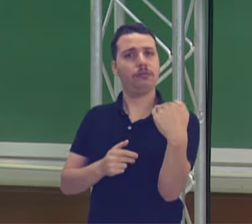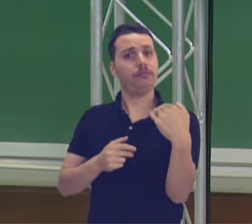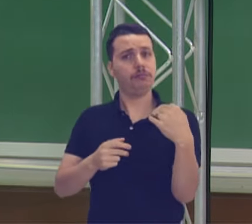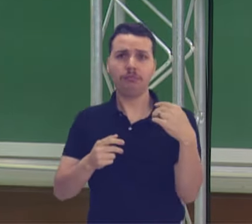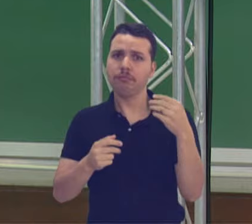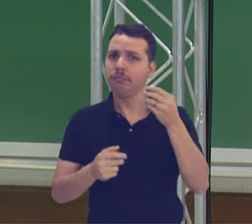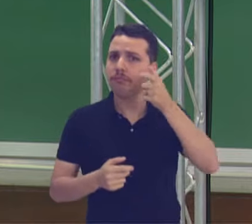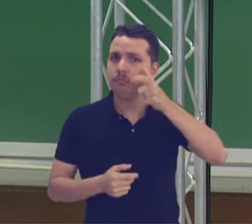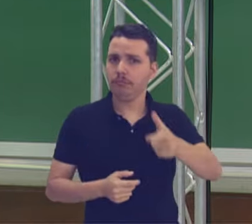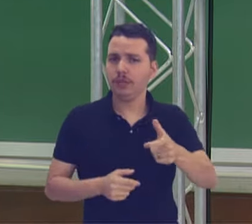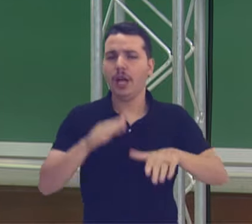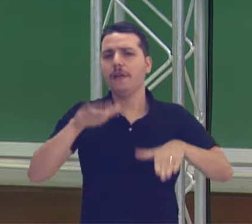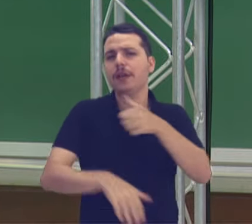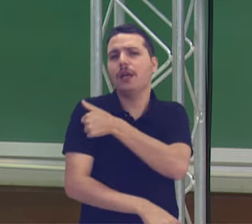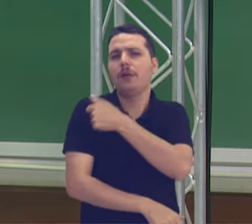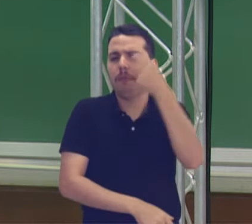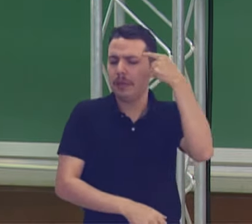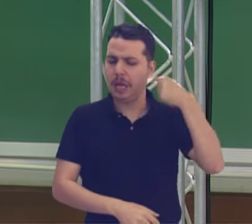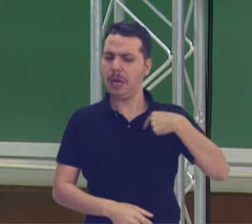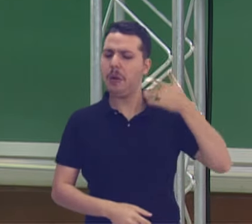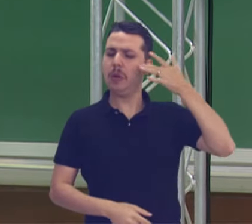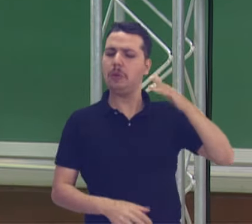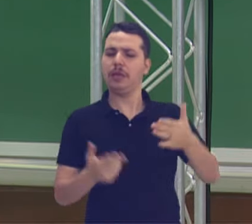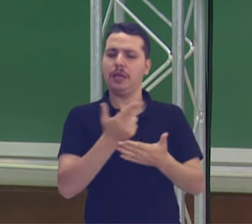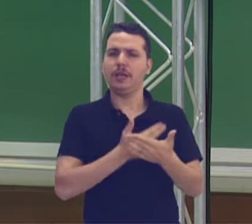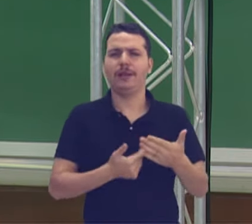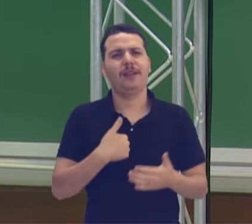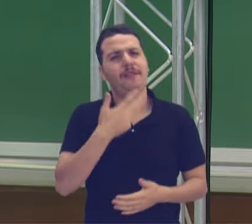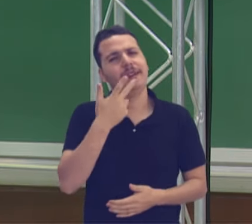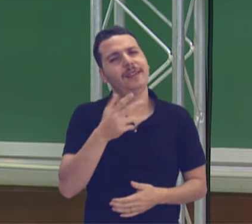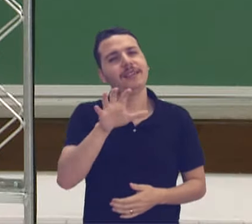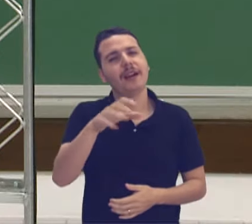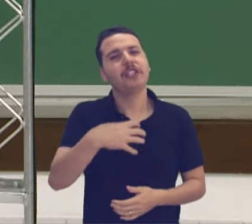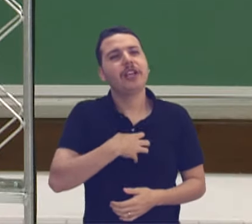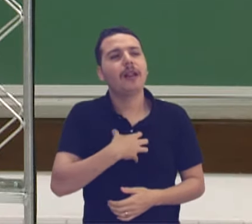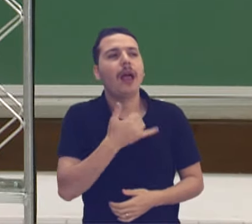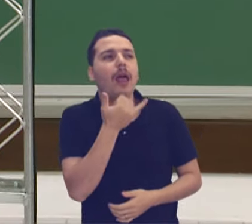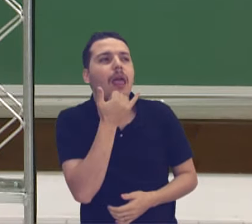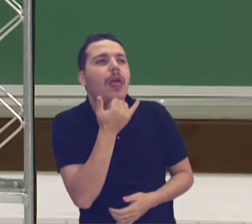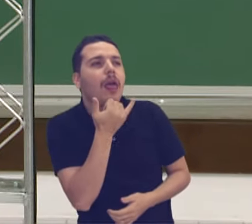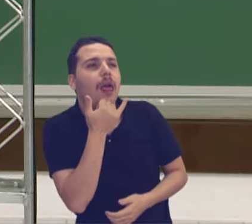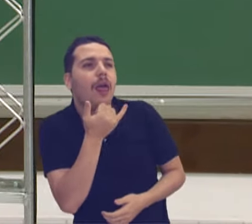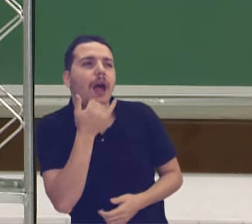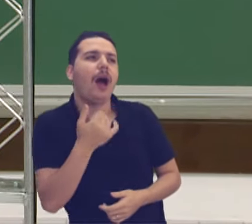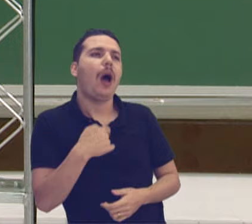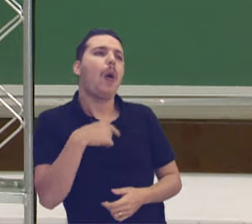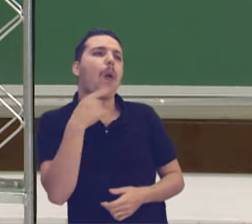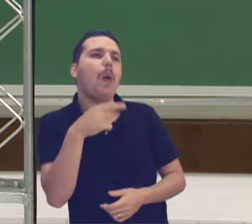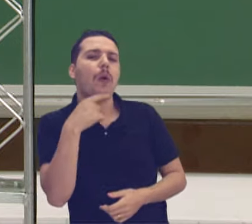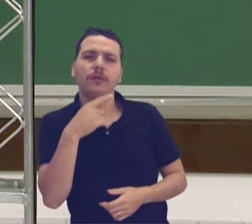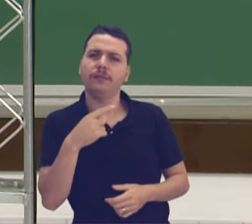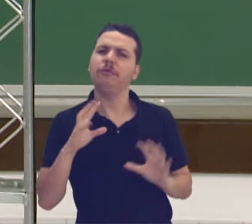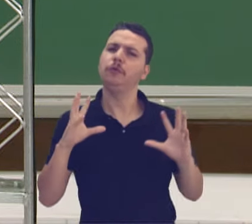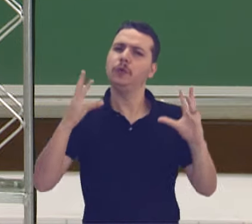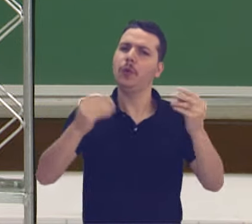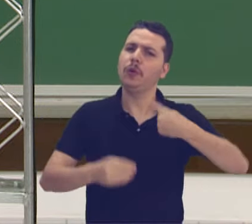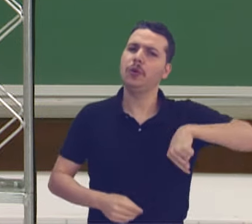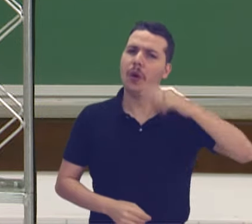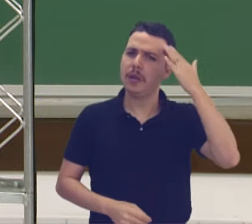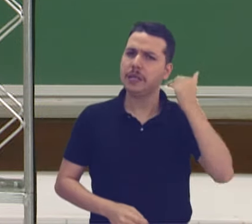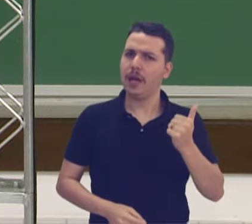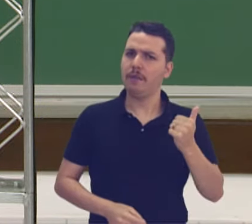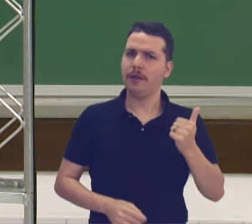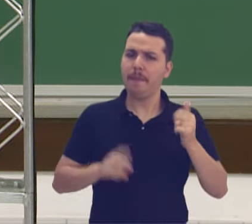que você põe muitos alunos e campos eu não sei desenhar eu sempre fala que isso não é desculpa na verdade todos sabemos desenhar porque todos desejamos